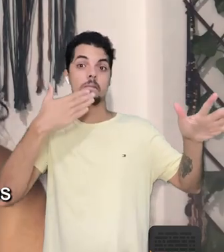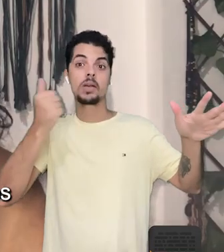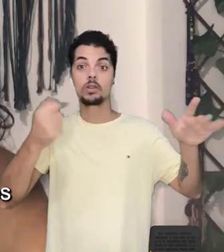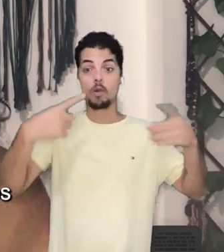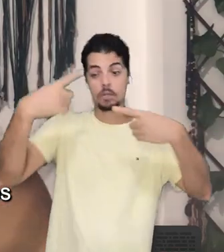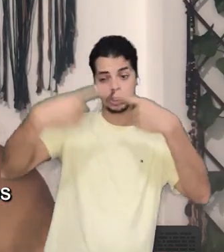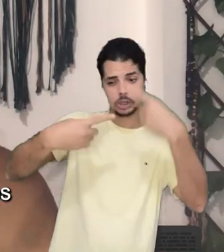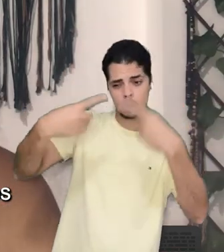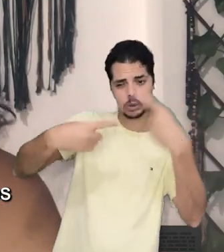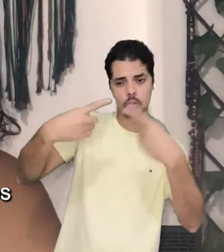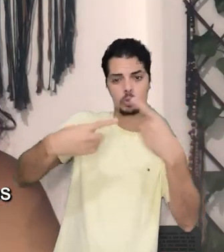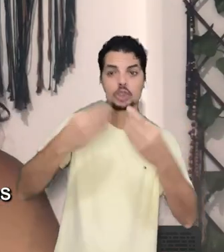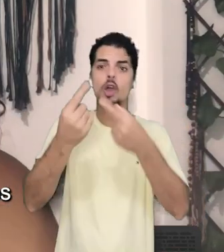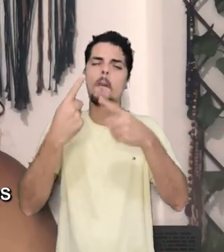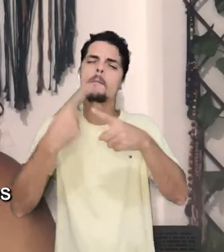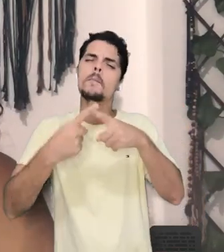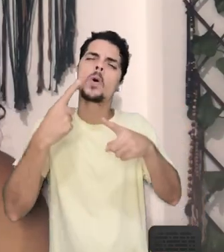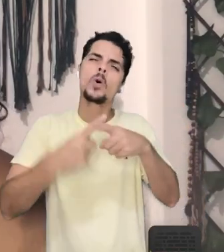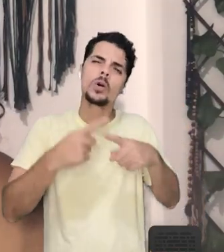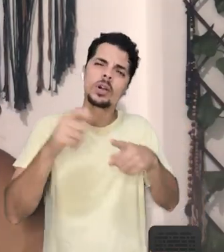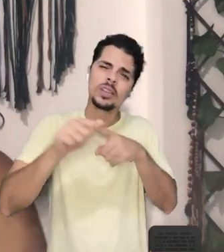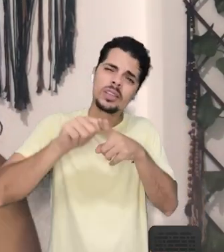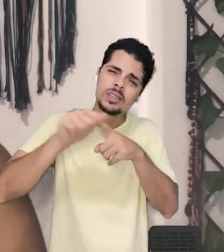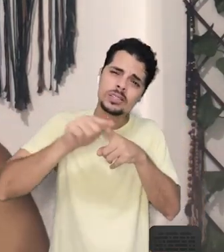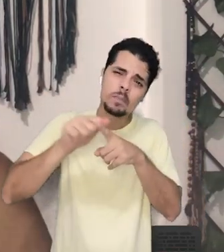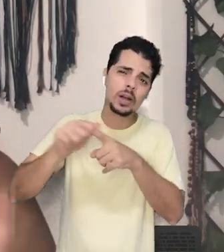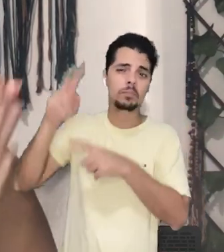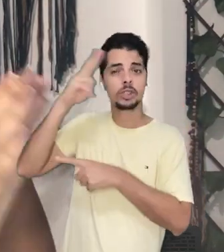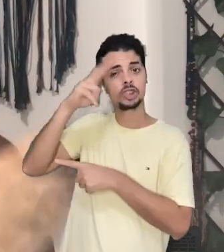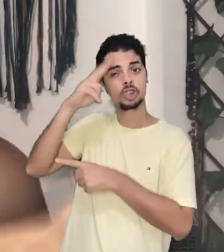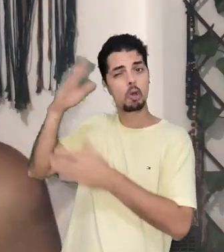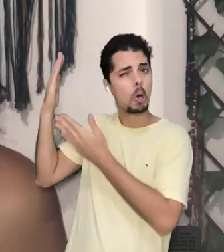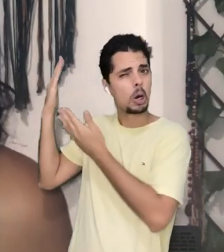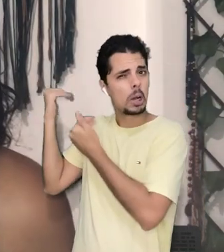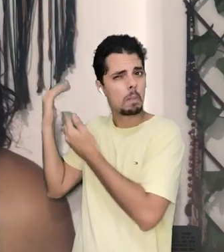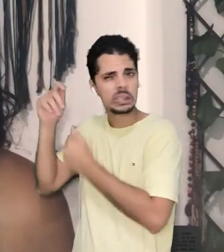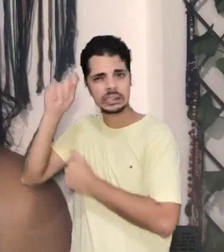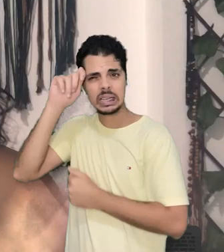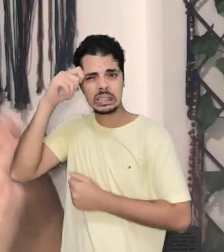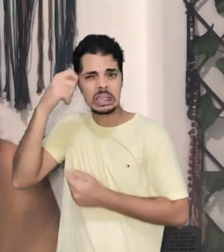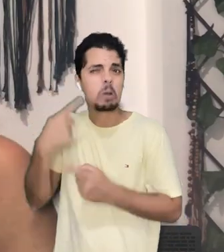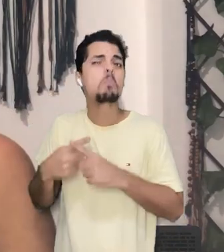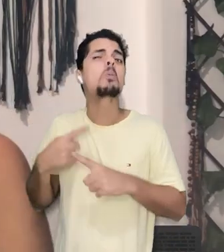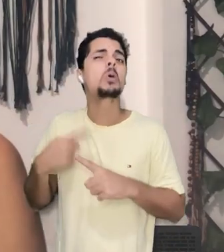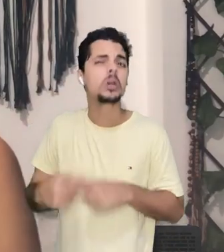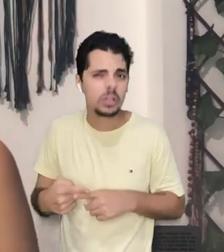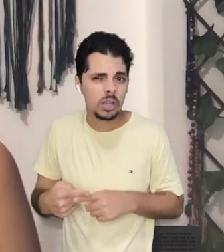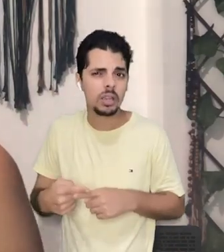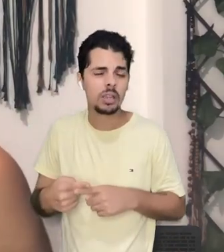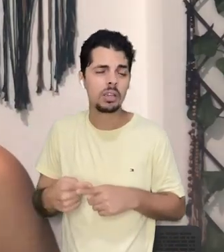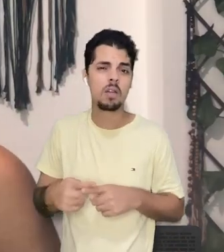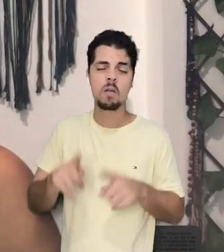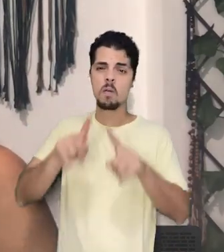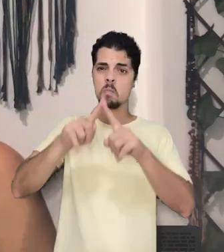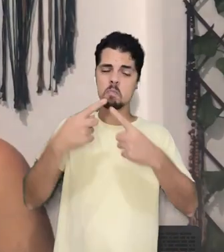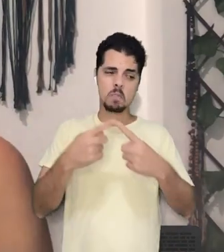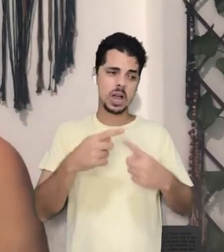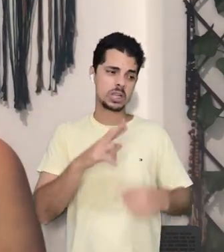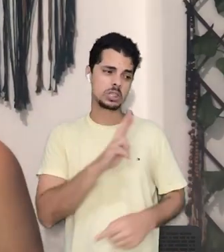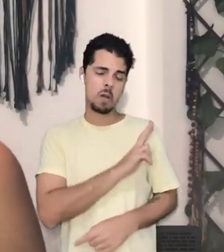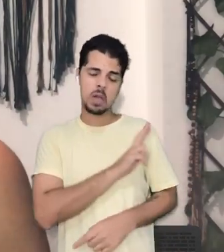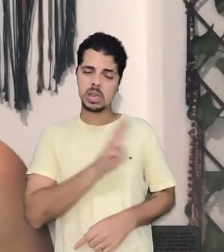apagamentos e o porquê dos silenciamentos, não somente de nomes, mas de aspectos de